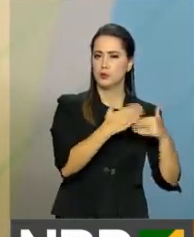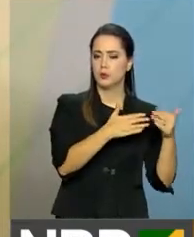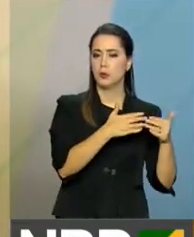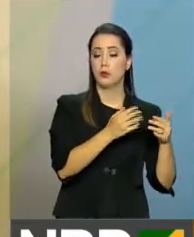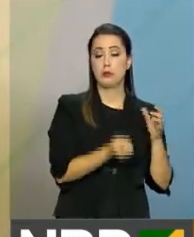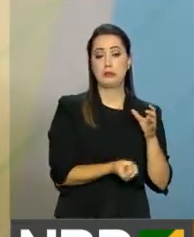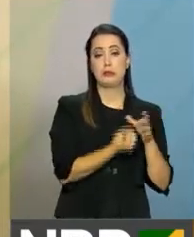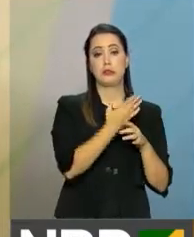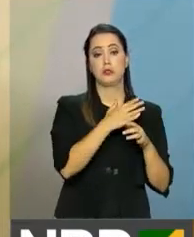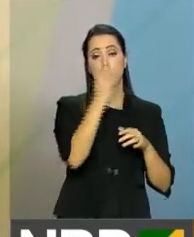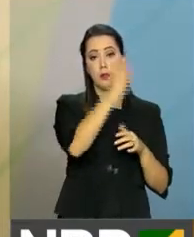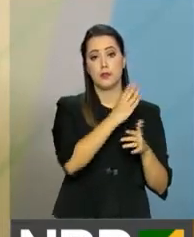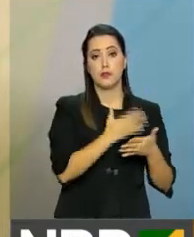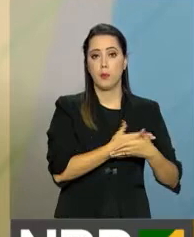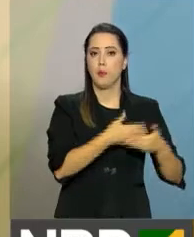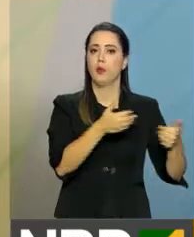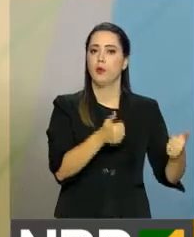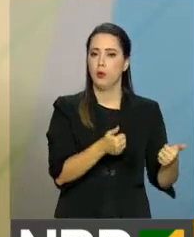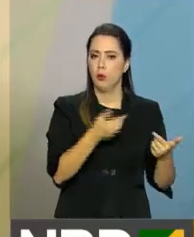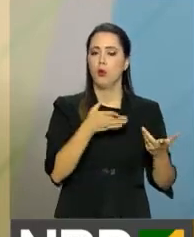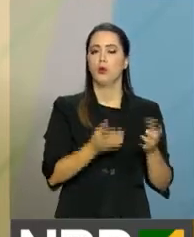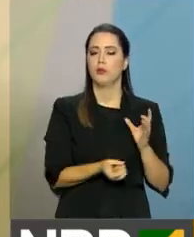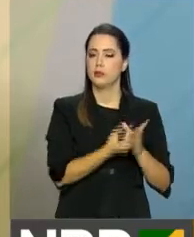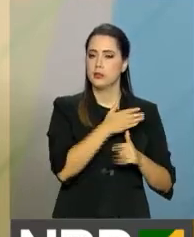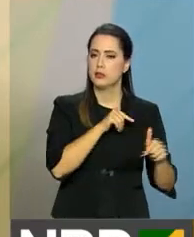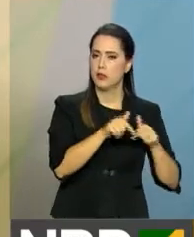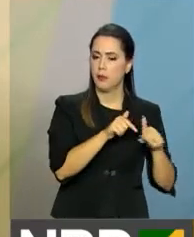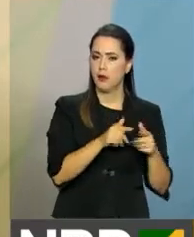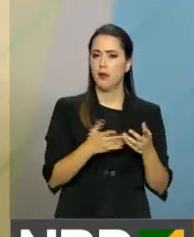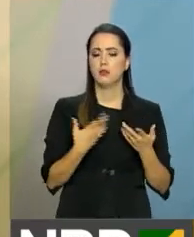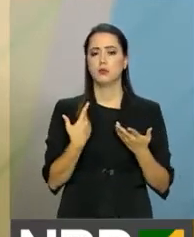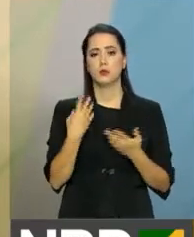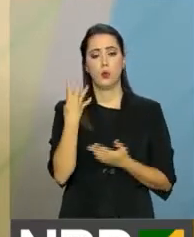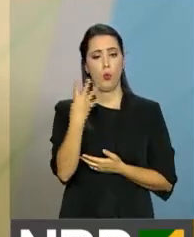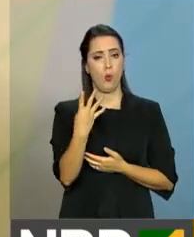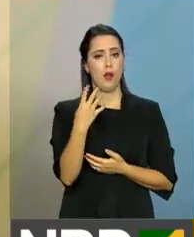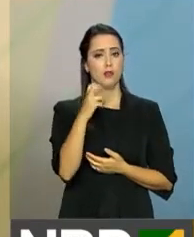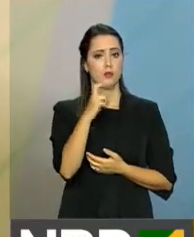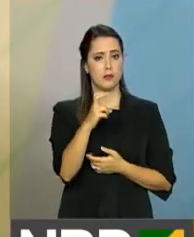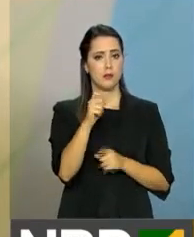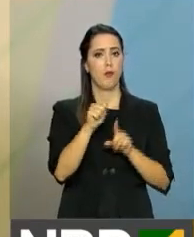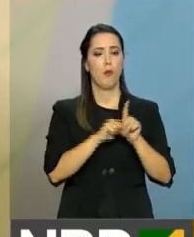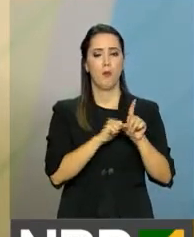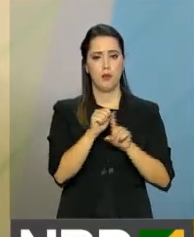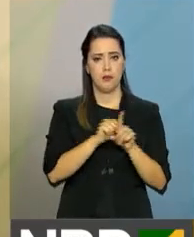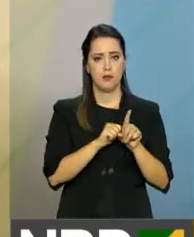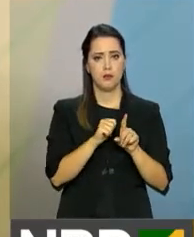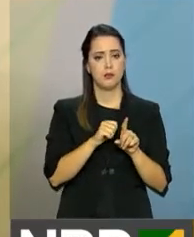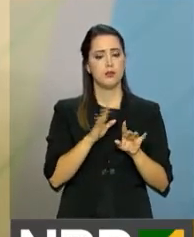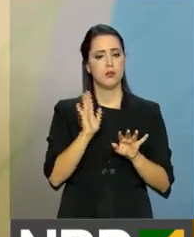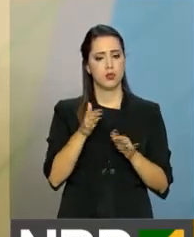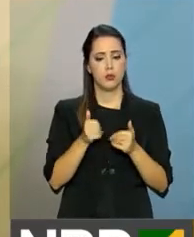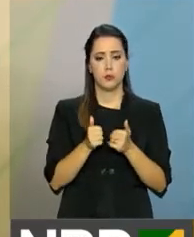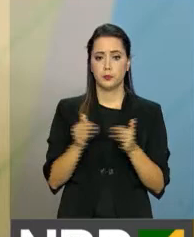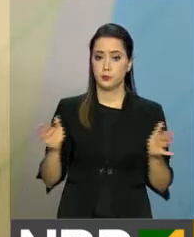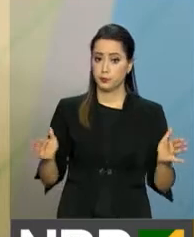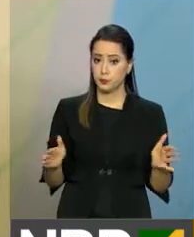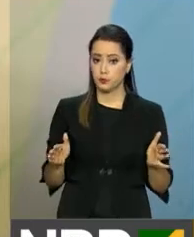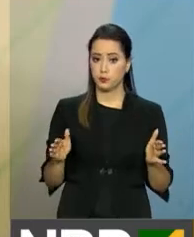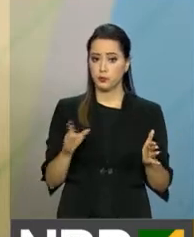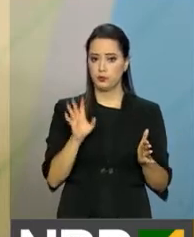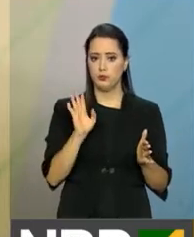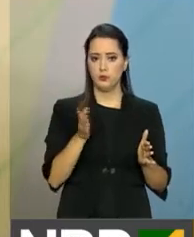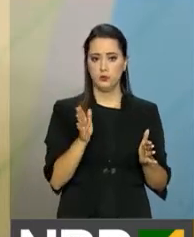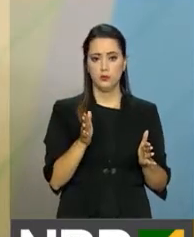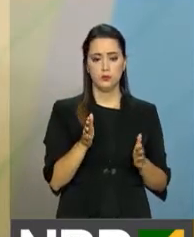postos de trabalho não foi sem razão que ao longo desses quatro cinco meses foram abertos segundo o ibge é